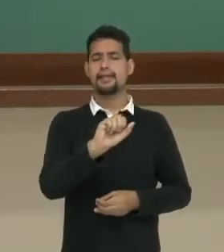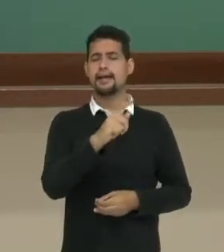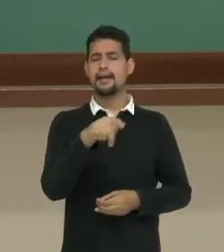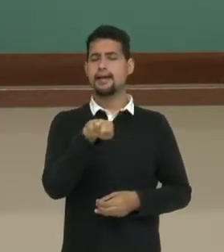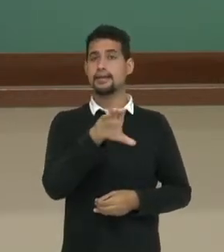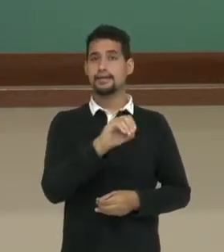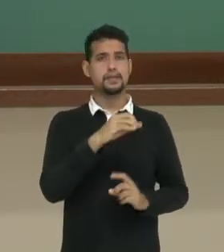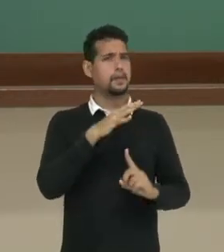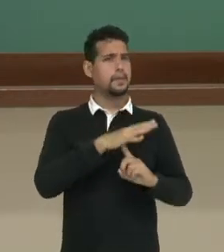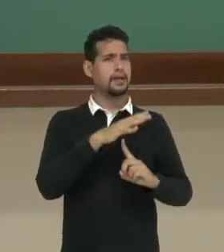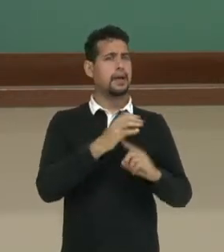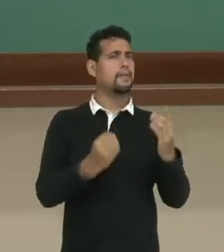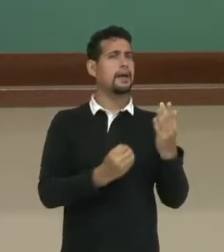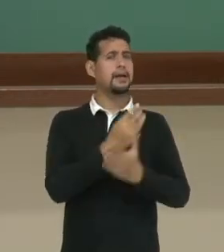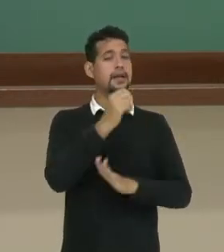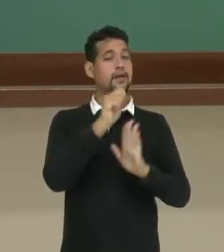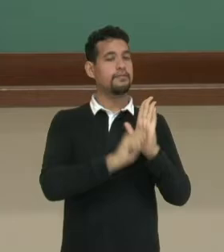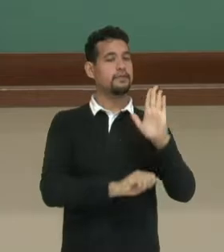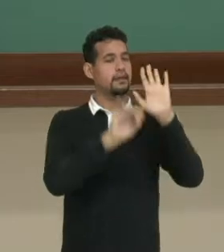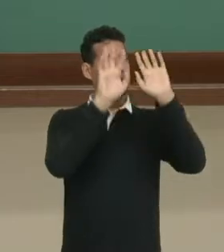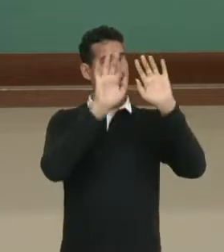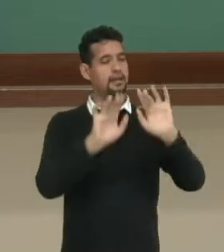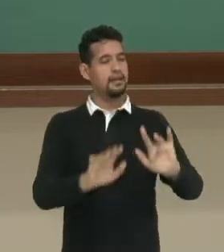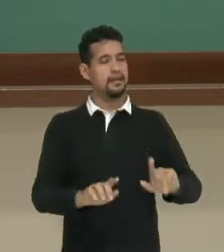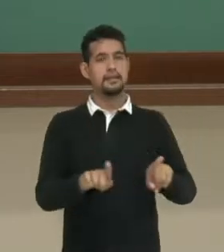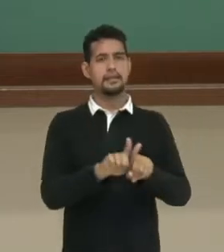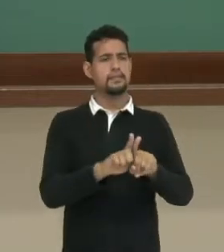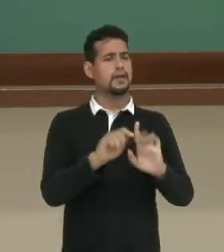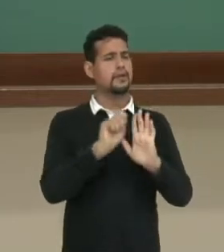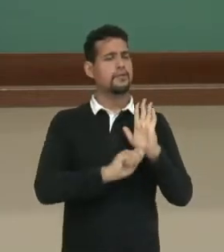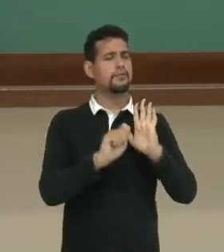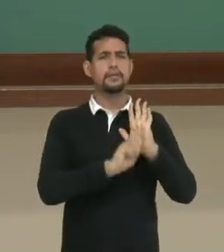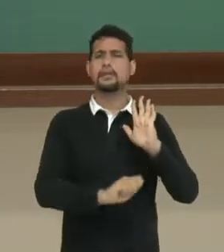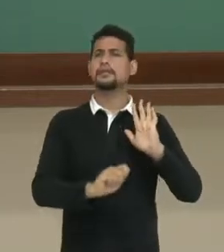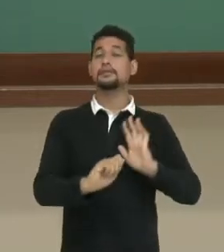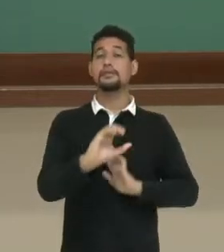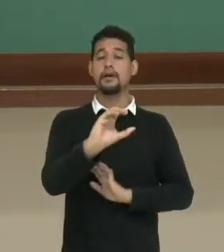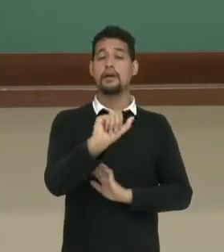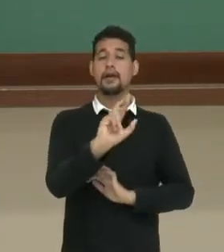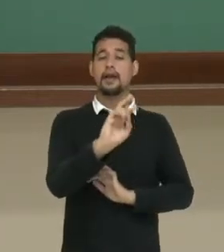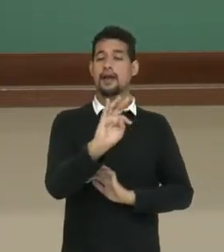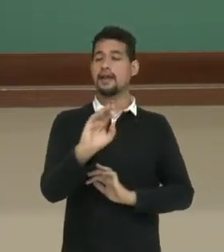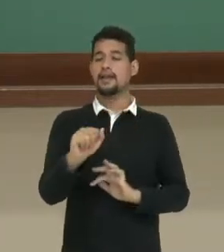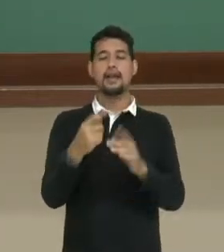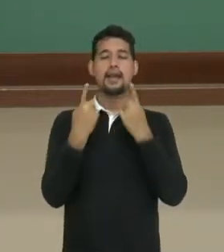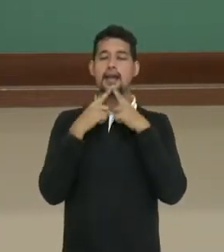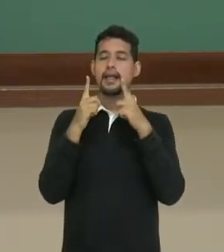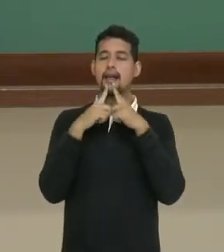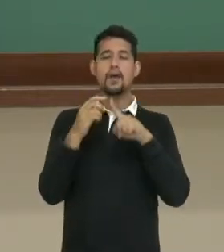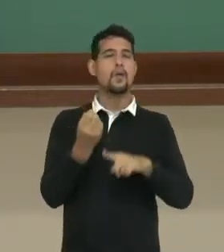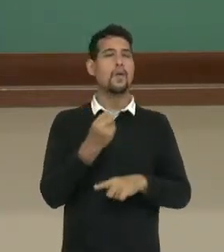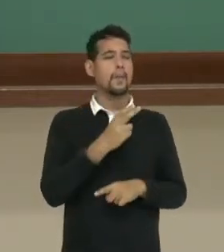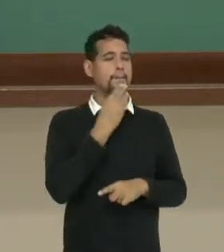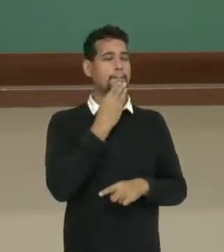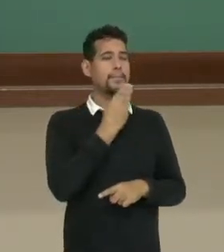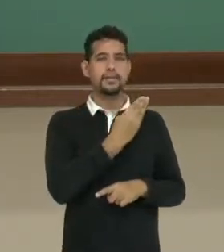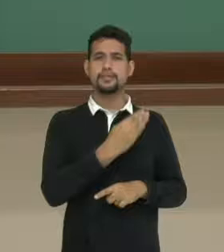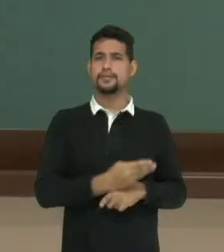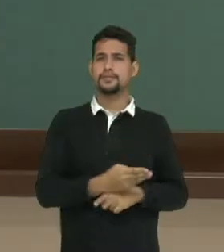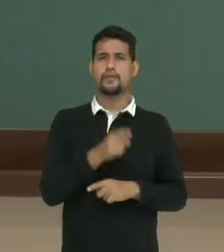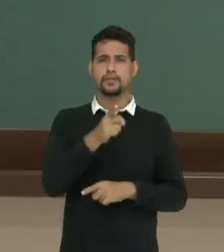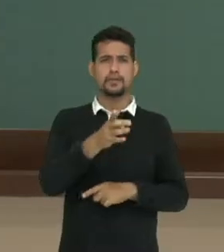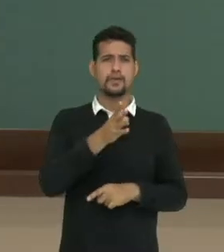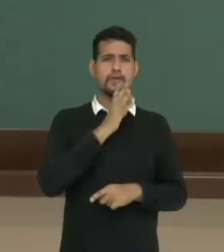para elaborar um texto, no caso, um texto do gênero carta de reclamação ou solicitação. Vocês